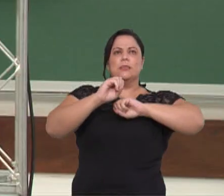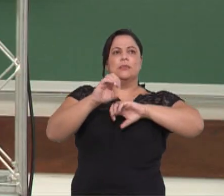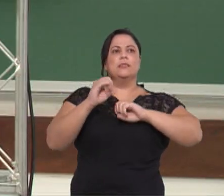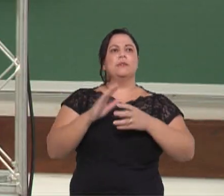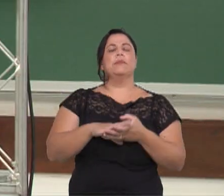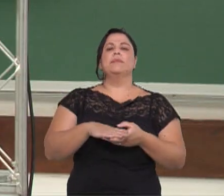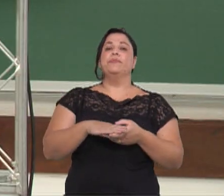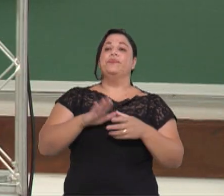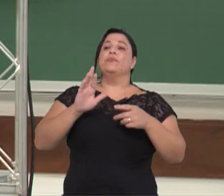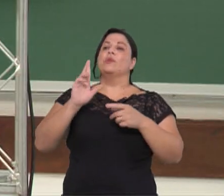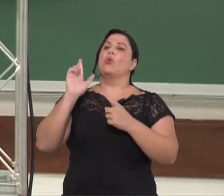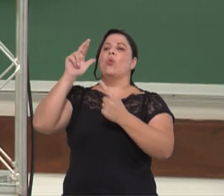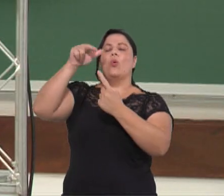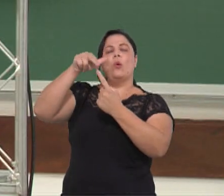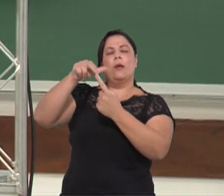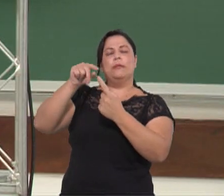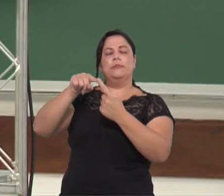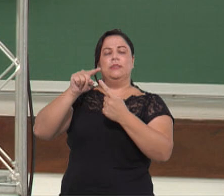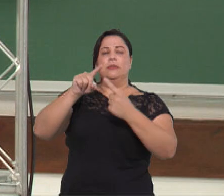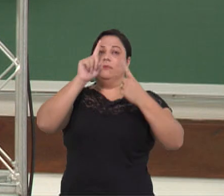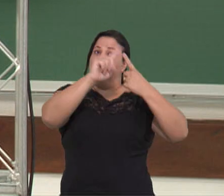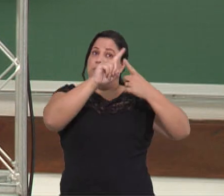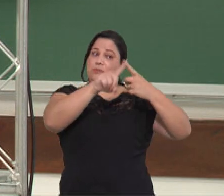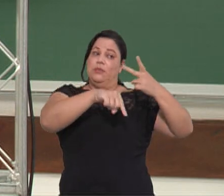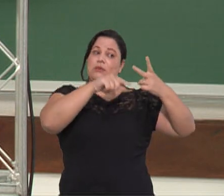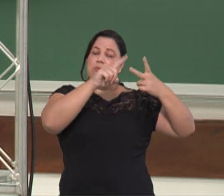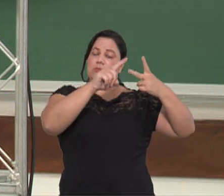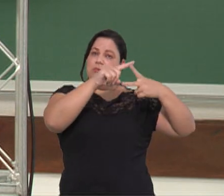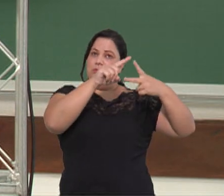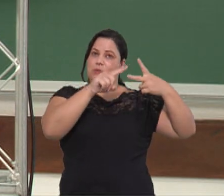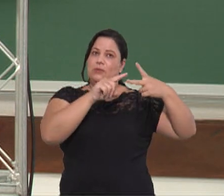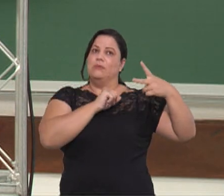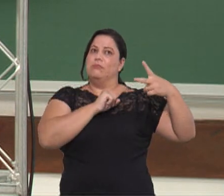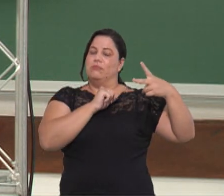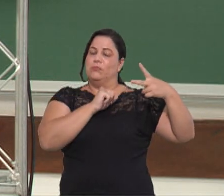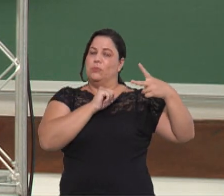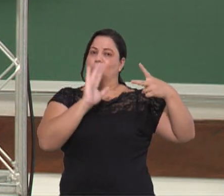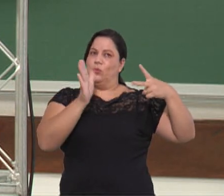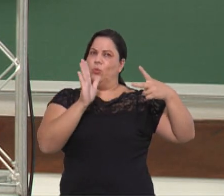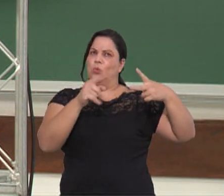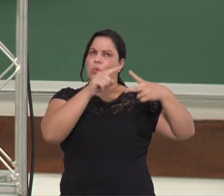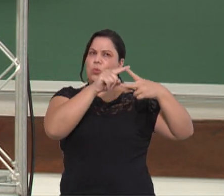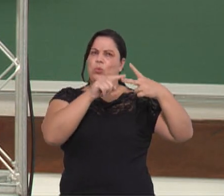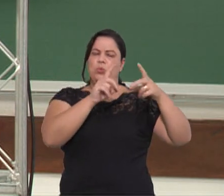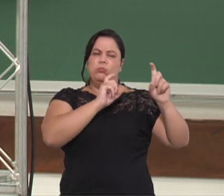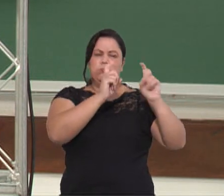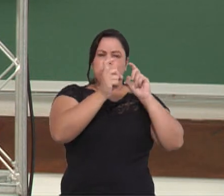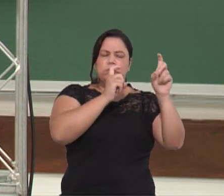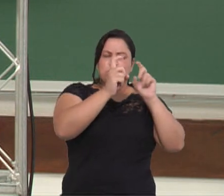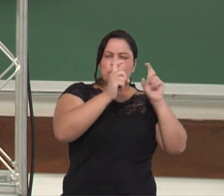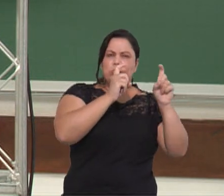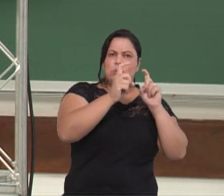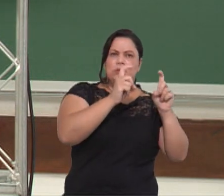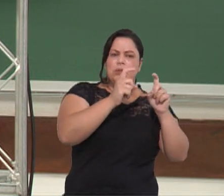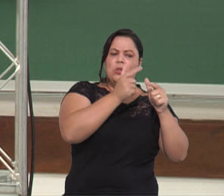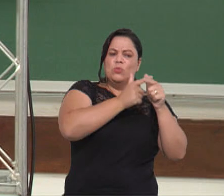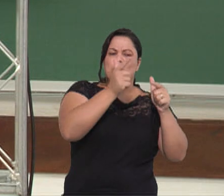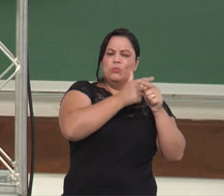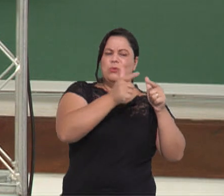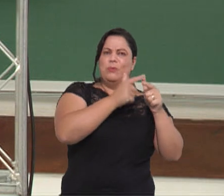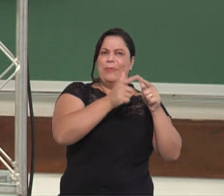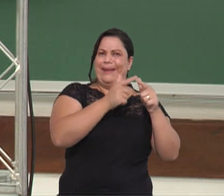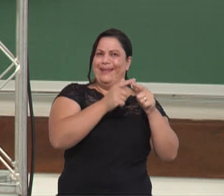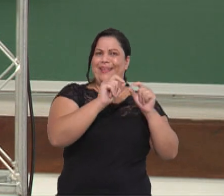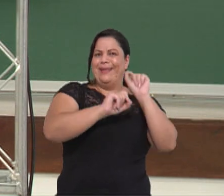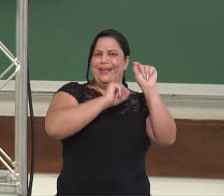segundo estado se reuniram para resolver o problema do déficit público. Não chegaram a